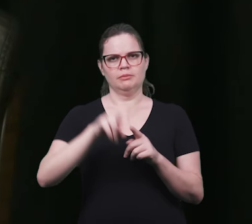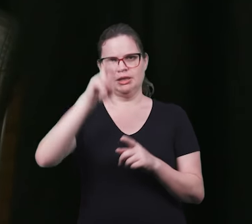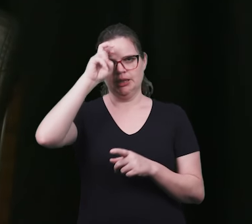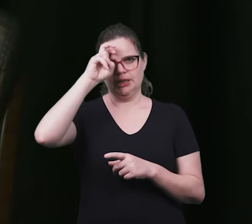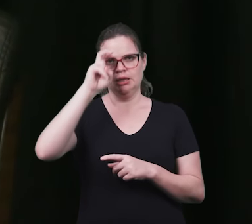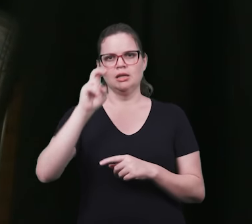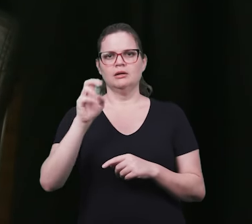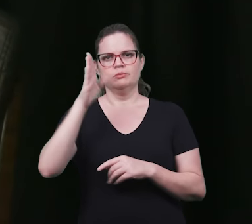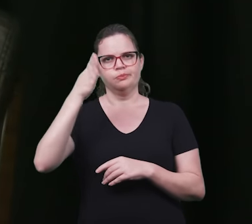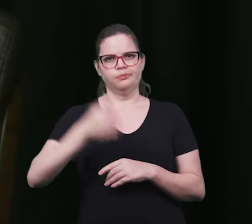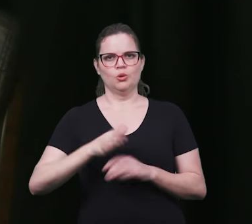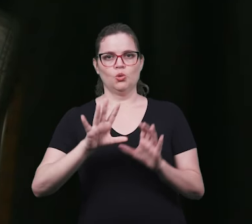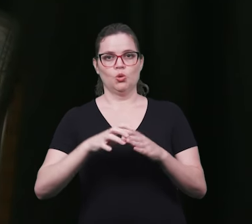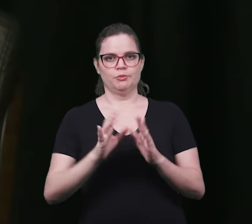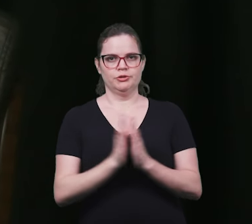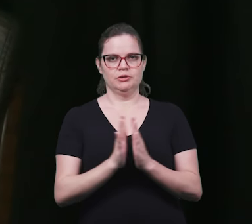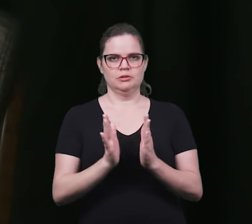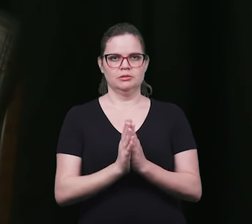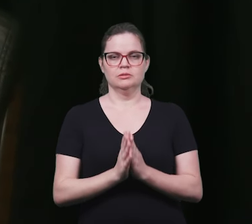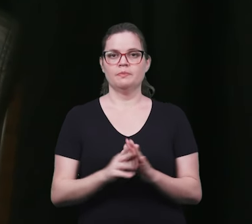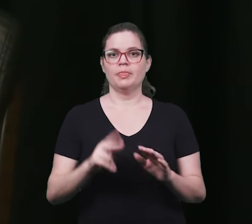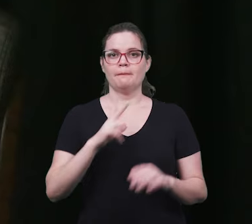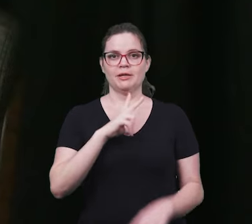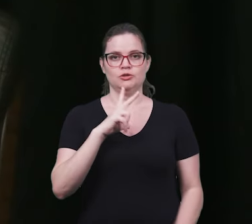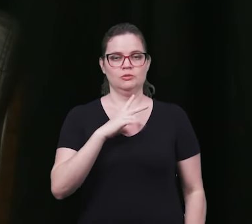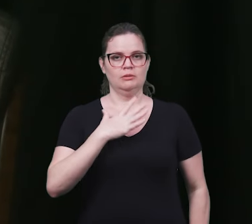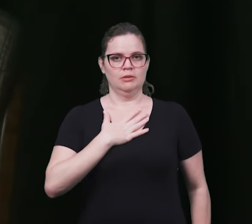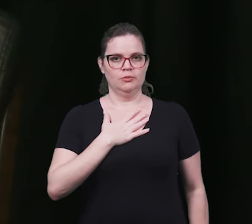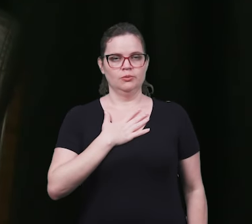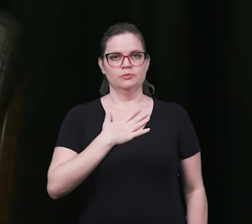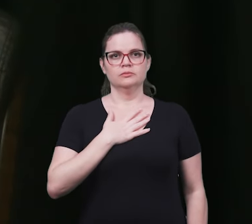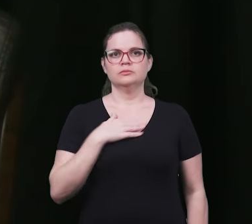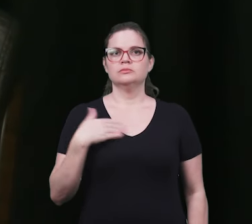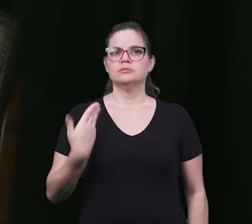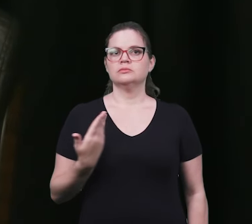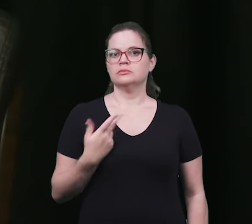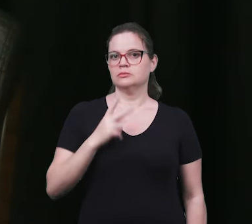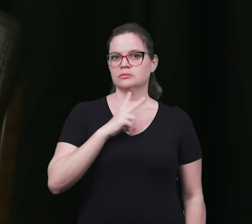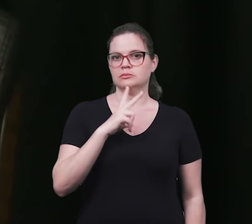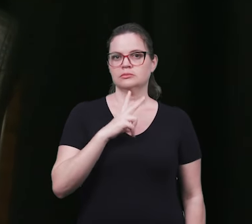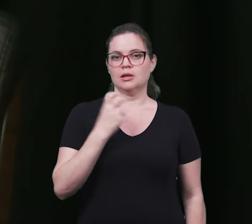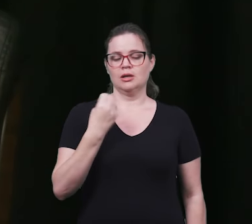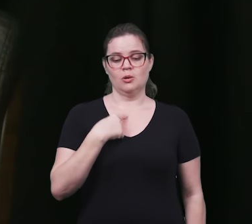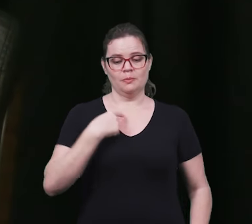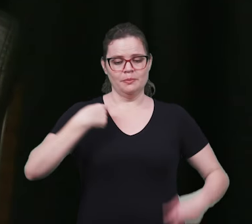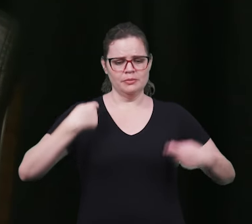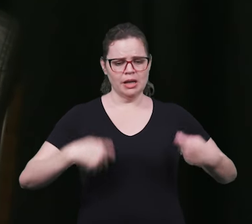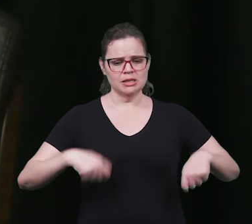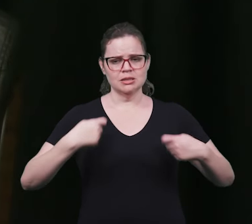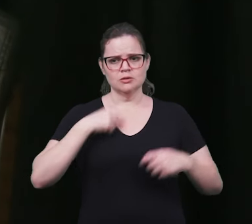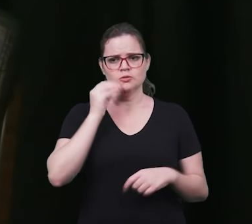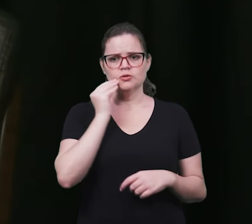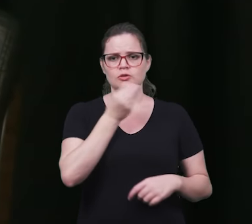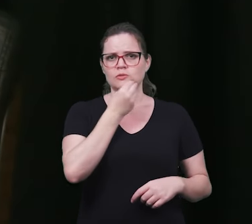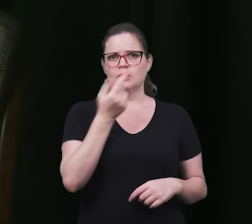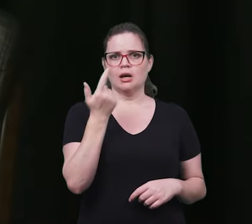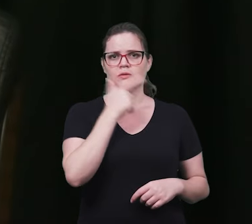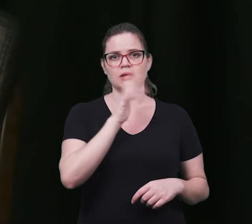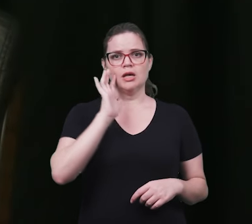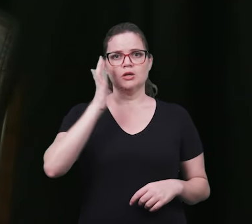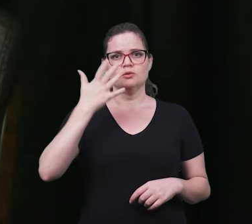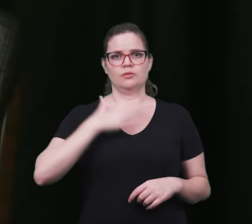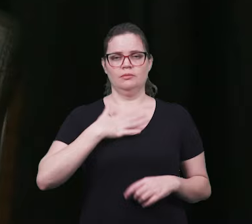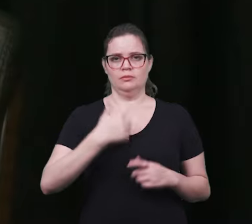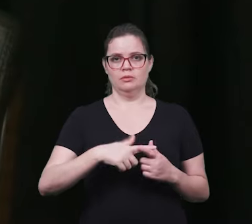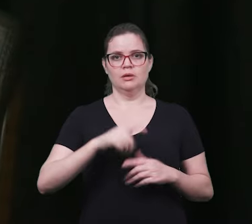grupo de intercessão, e os motivos pessoais. Motivos que as pessoas sentiram a necessidade. E muitas vezes o